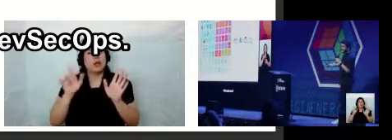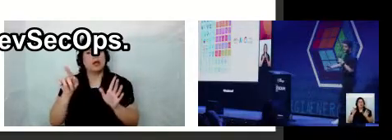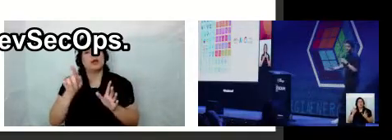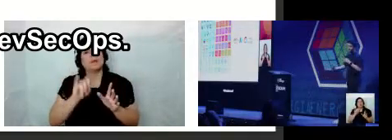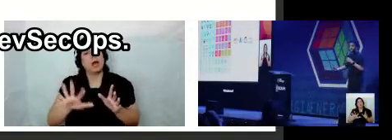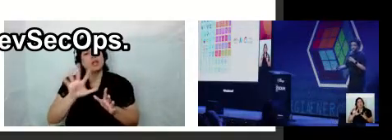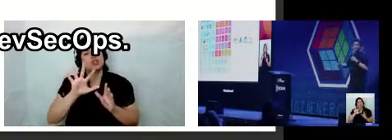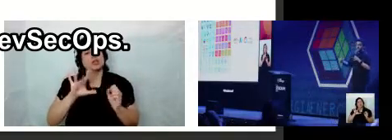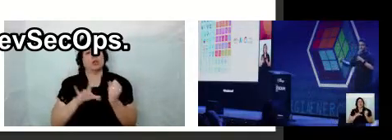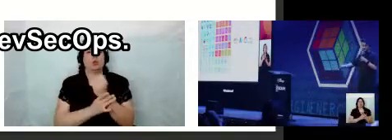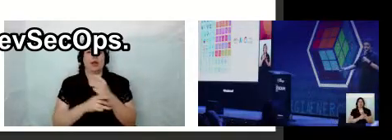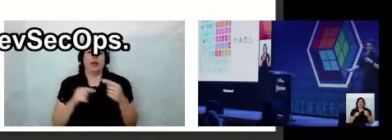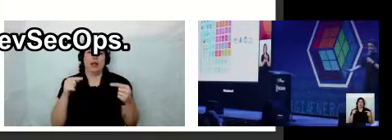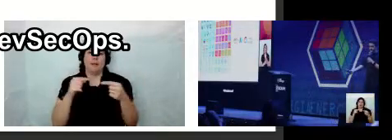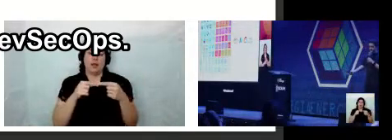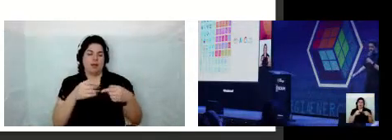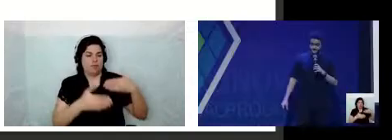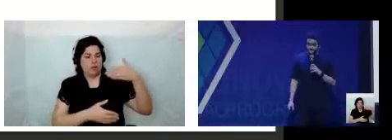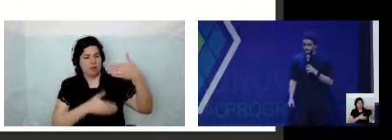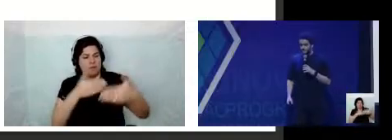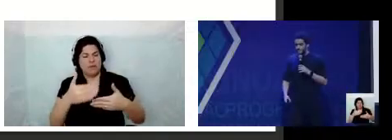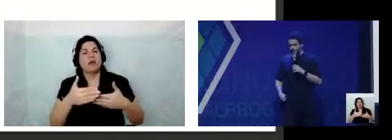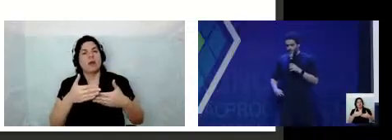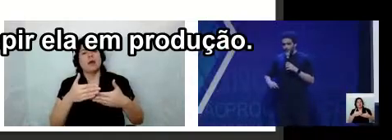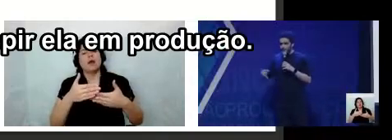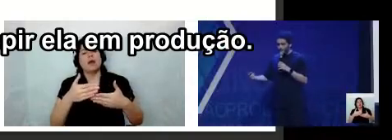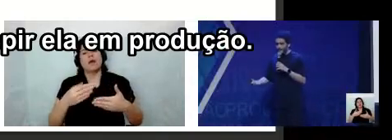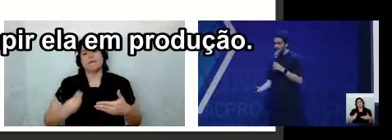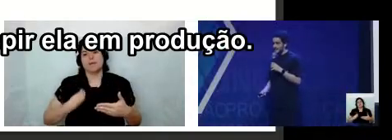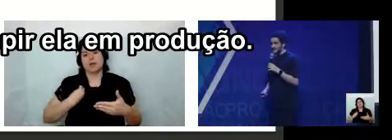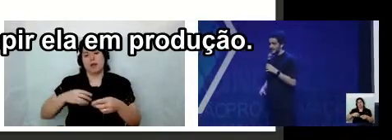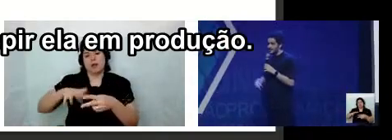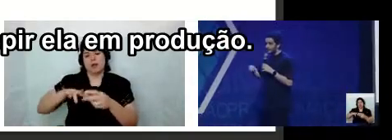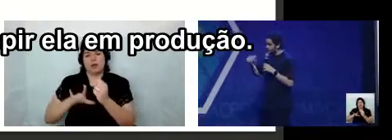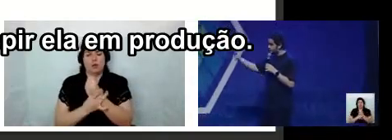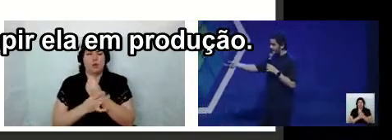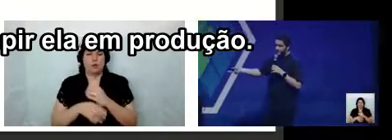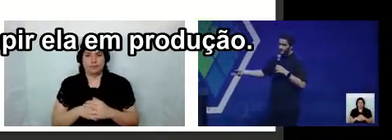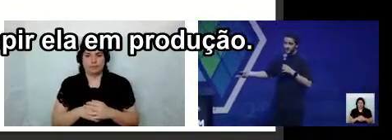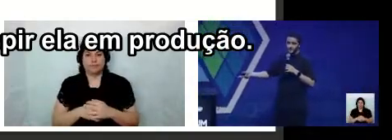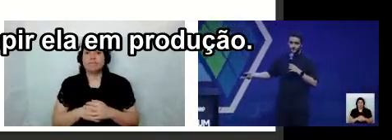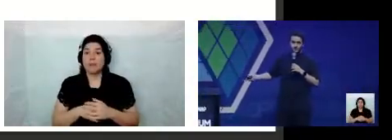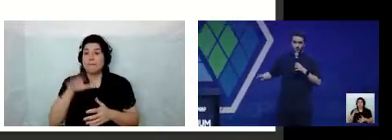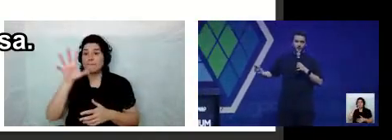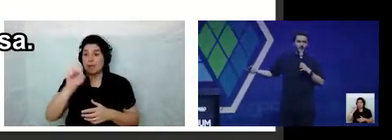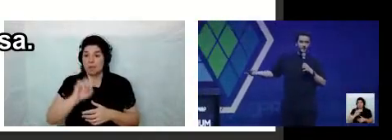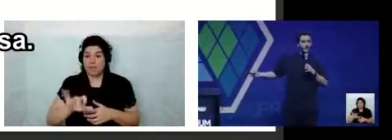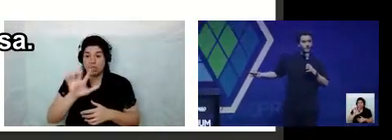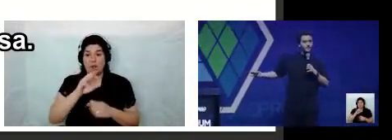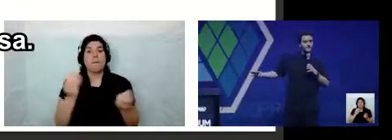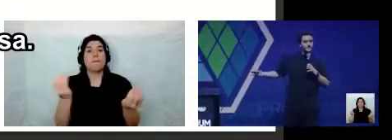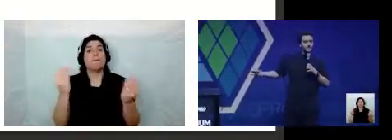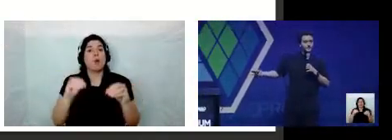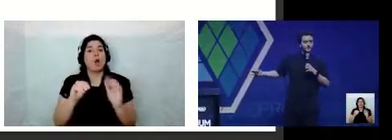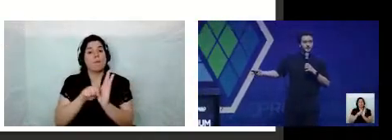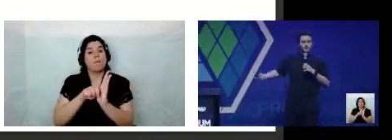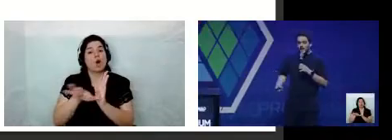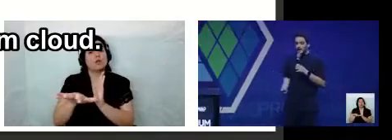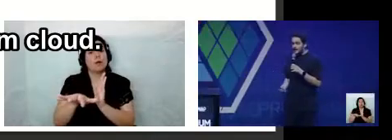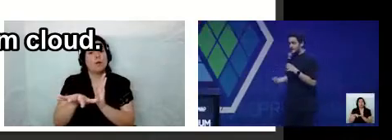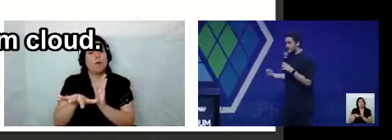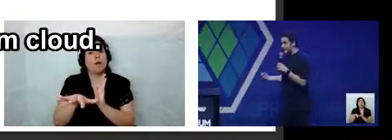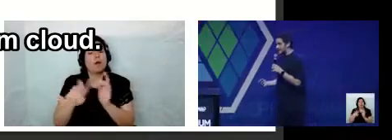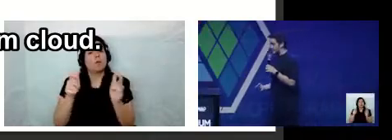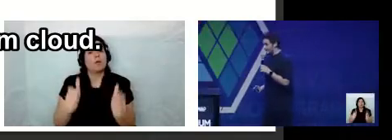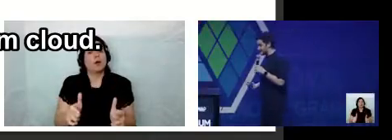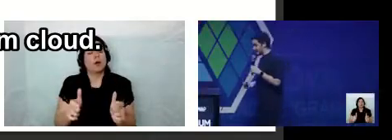Isso tudo faz parte do ciclo de DevSecOps, tá? Agora é hora de pegar essa imagem e cuspir ela em produção, jogar ela em alguma coisa. E